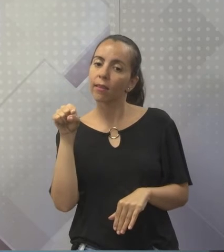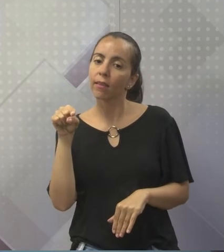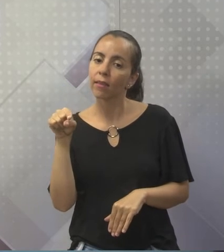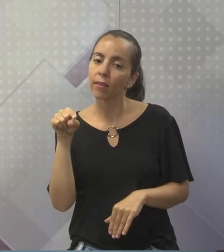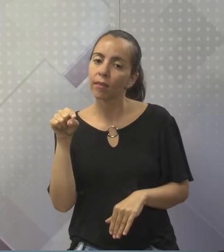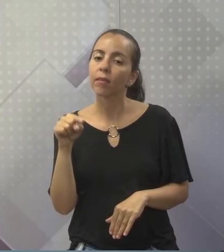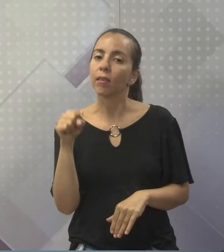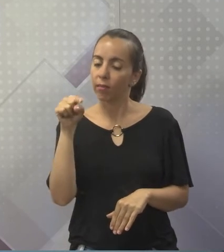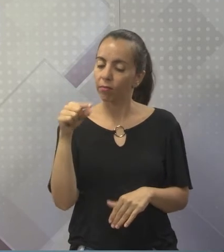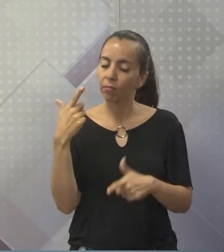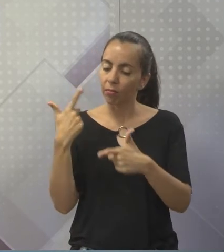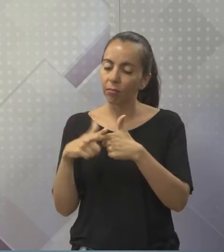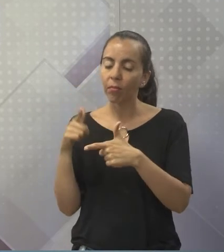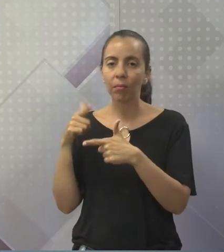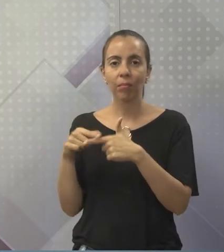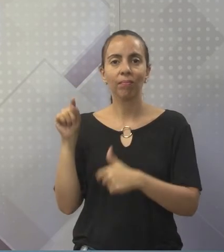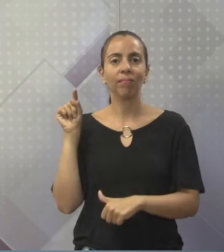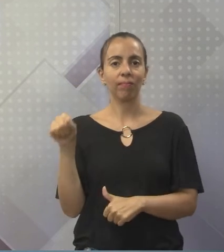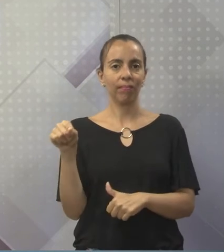caso.